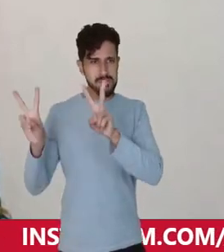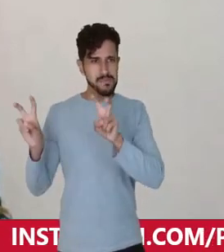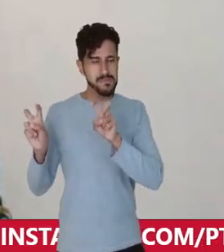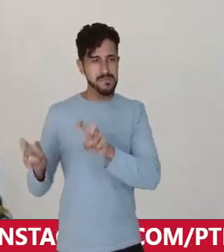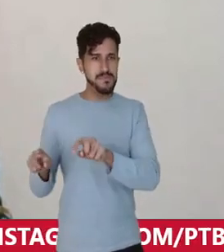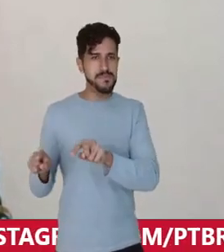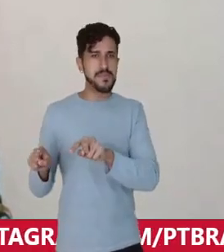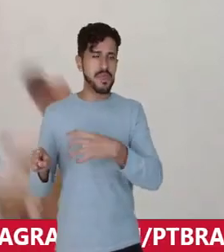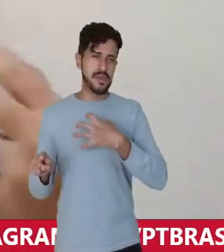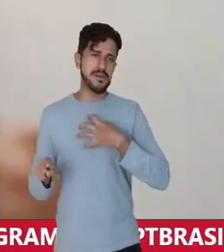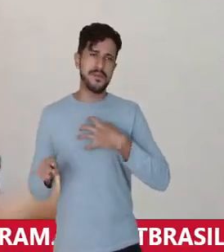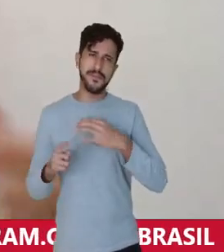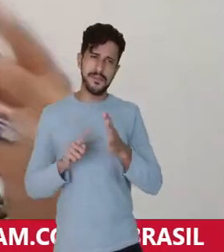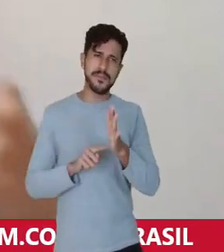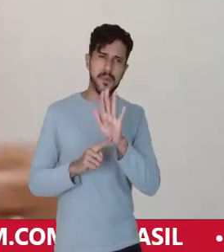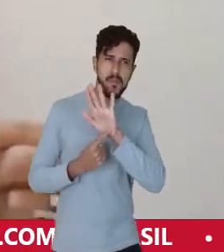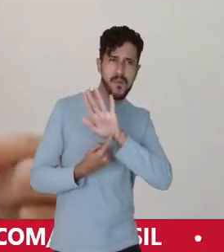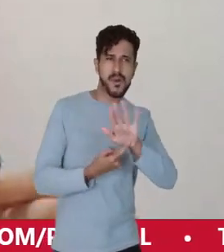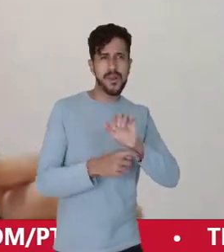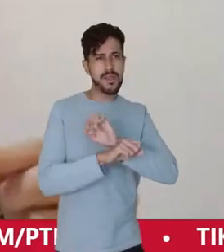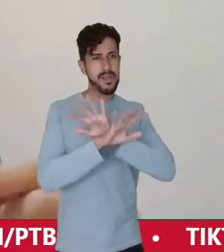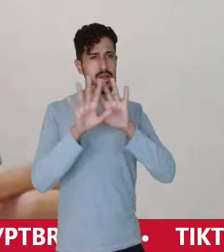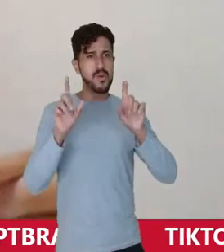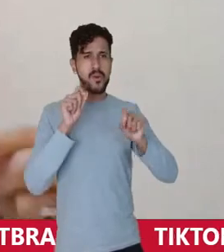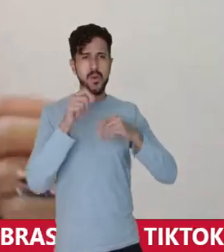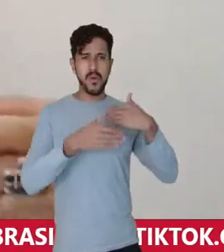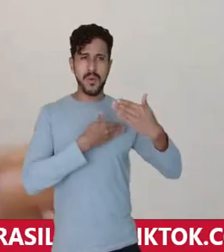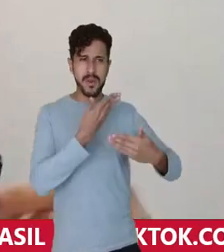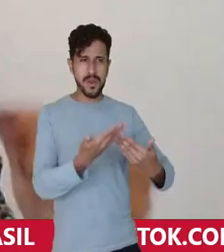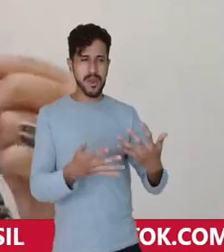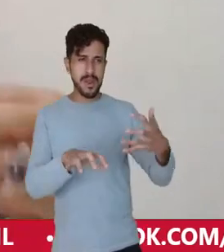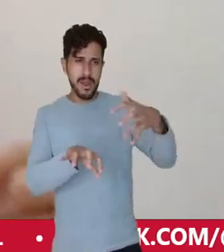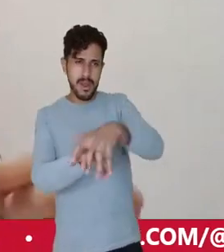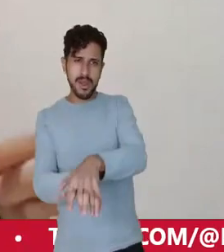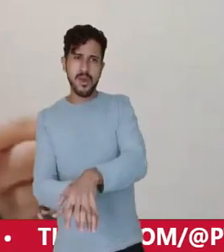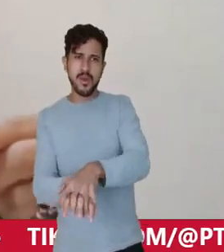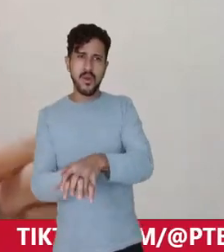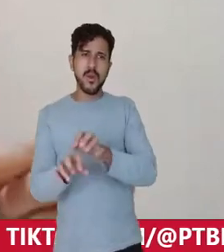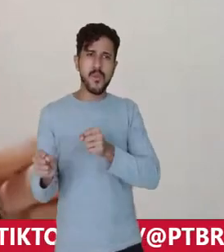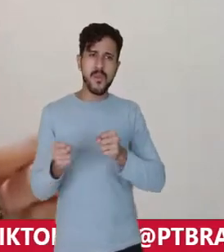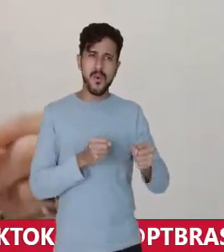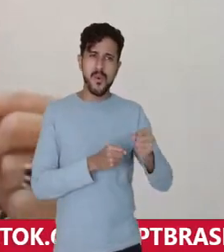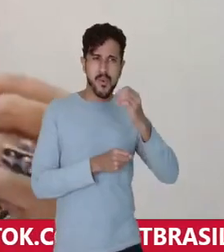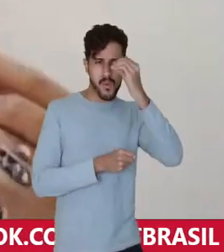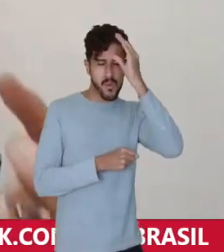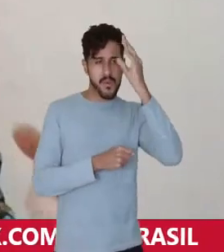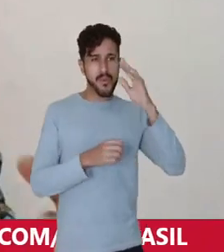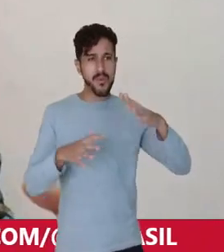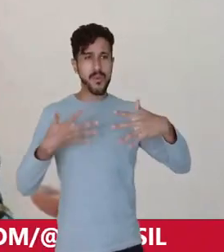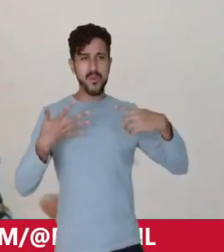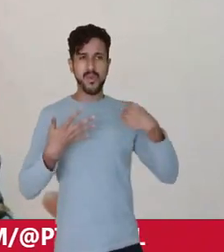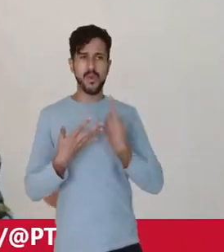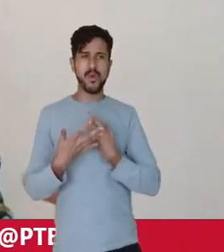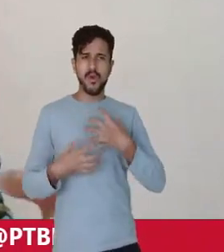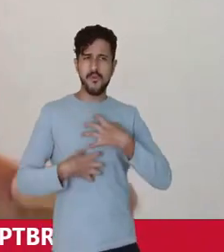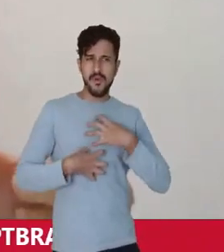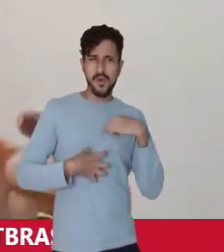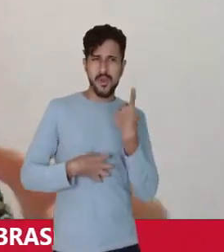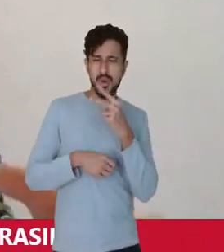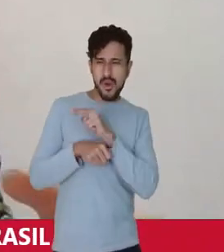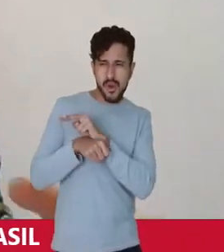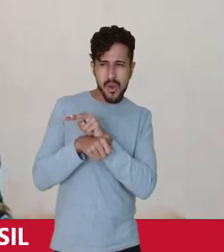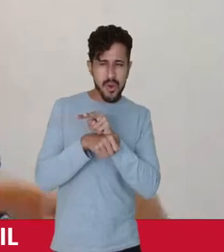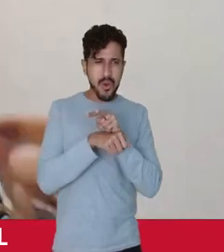si só já mostra muito do que a colonialidade do poder e do saber faz conosco, o jeito que a gente olha para